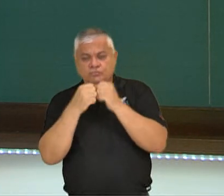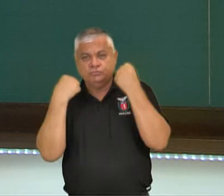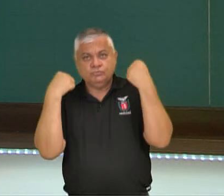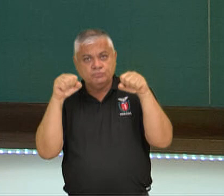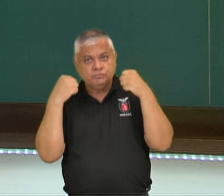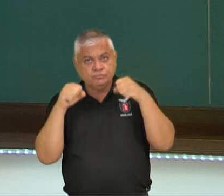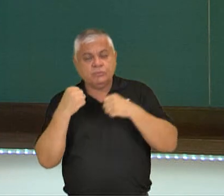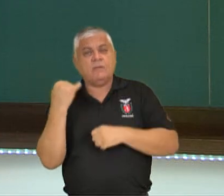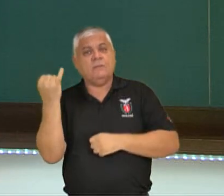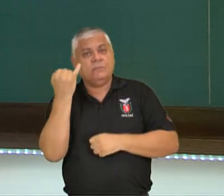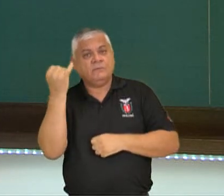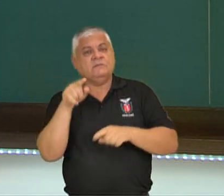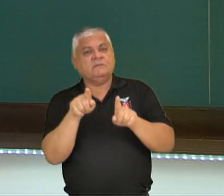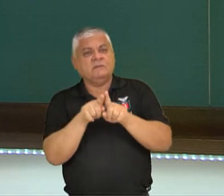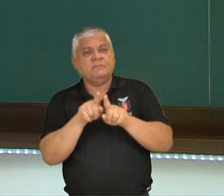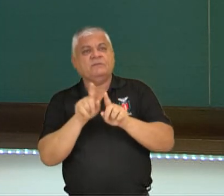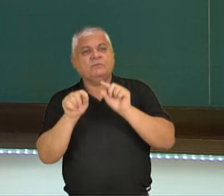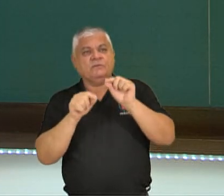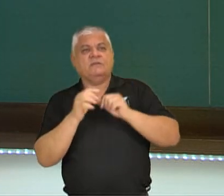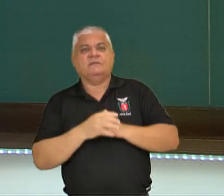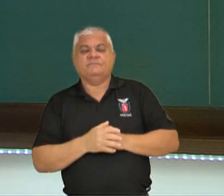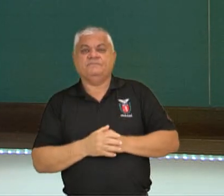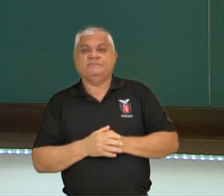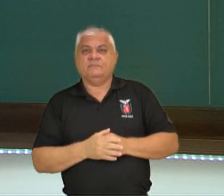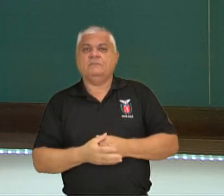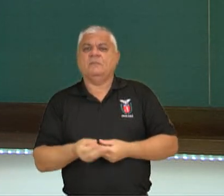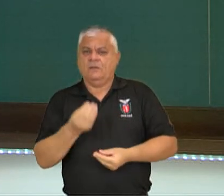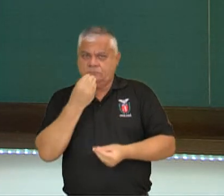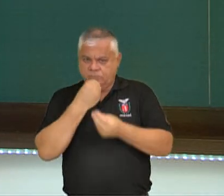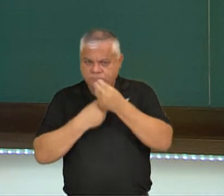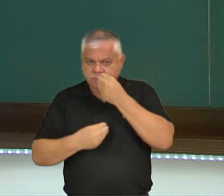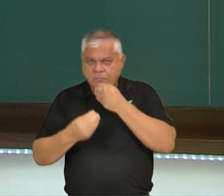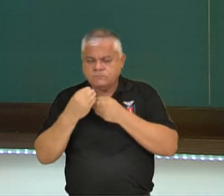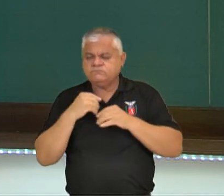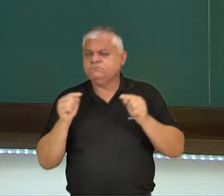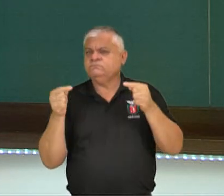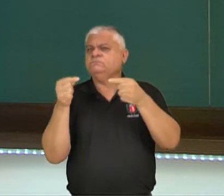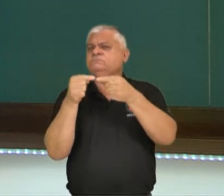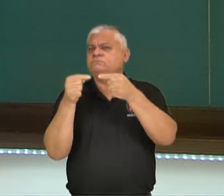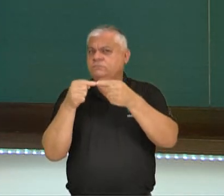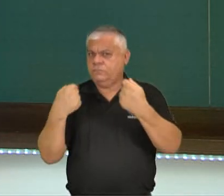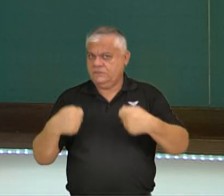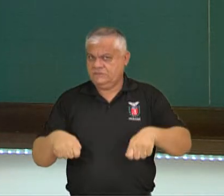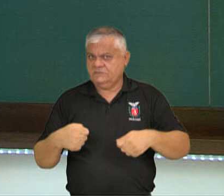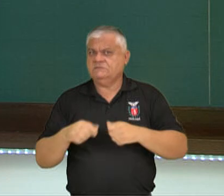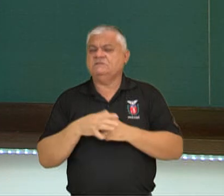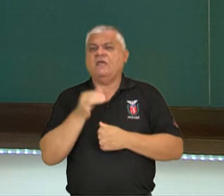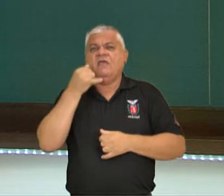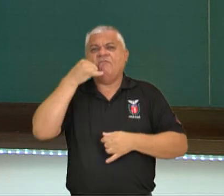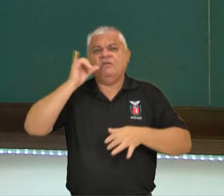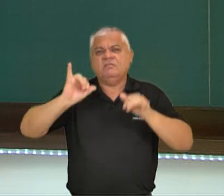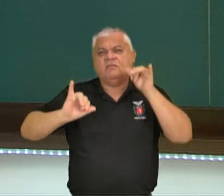é interessante nós termos? Uma alimentação adequada, tá? Sem